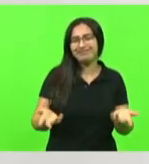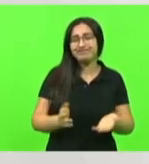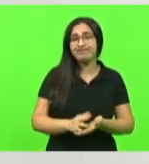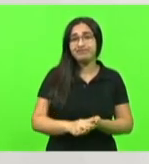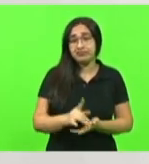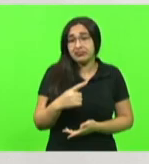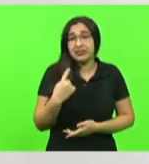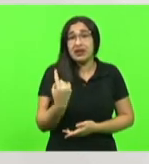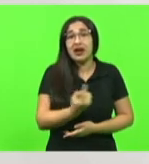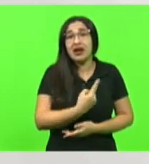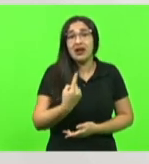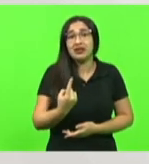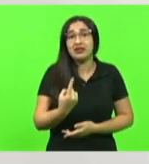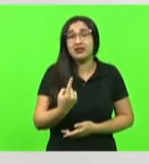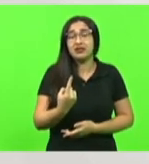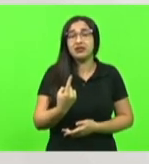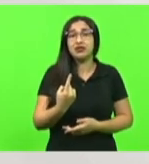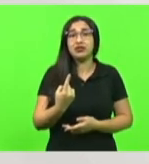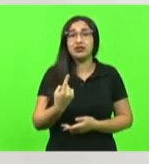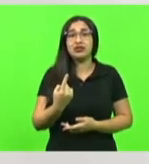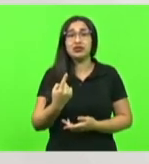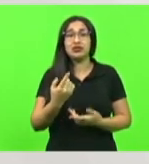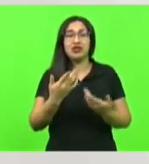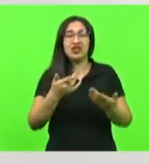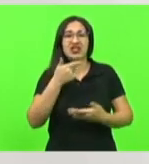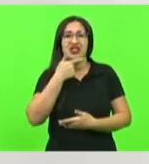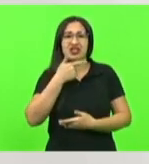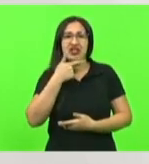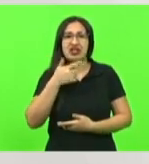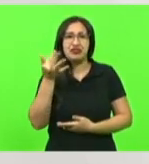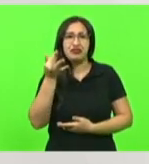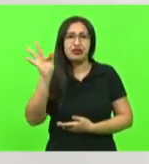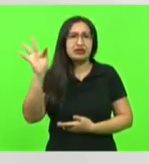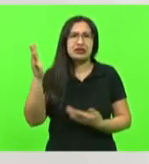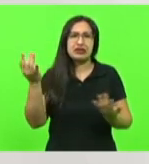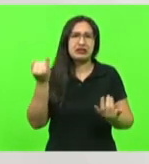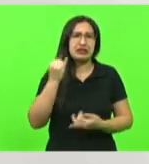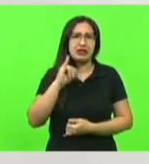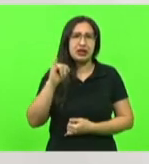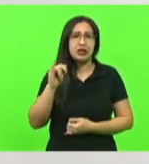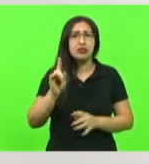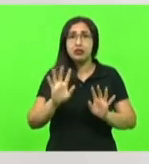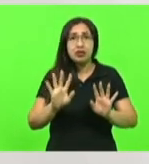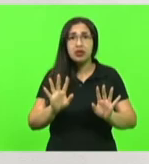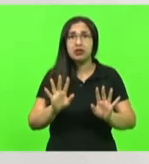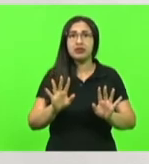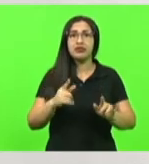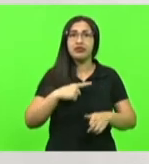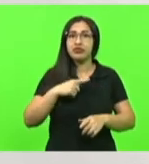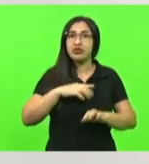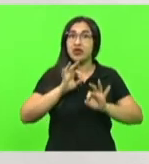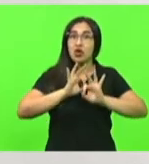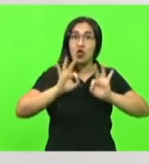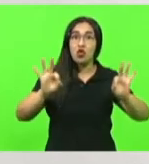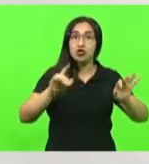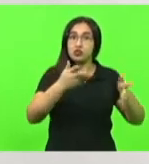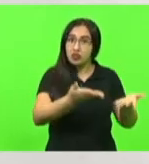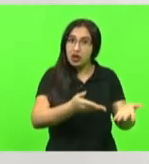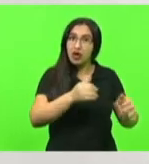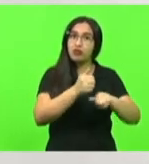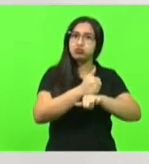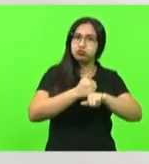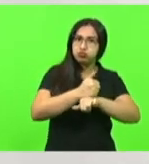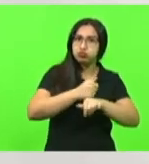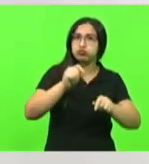não estamos atrás de nenhum queijo francês, italiano, nós temos excelentes produtores e eu pretendo com esse